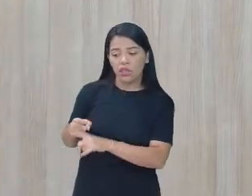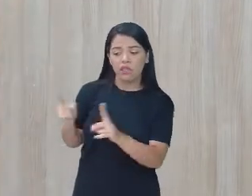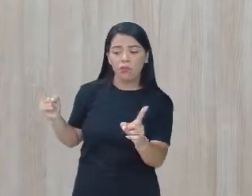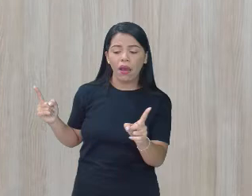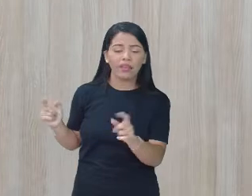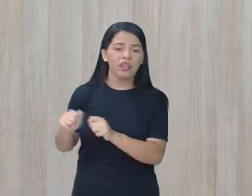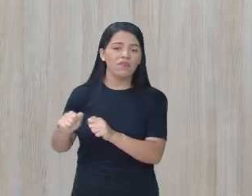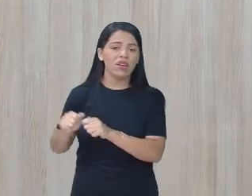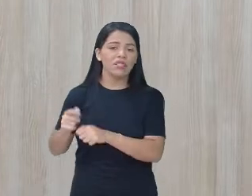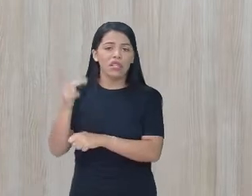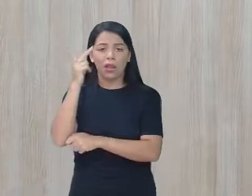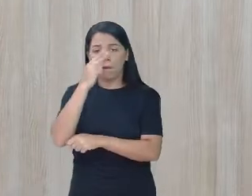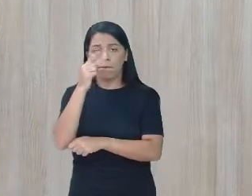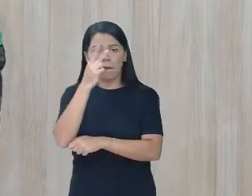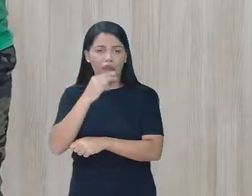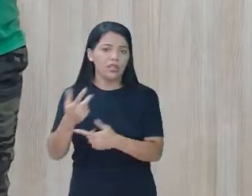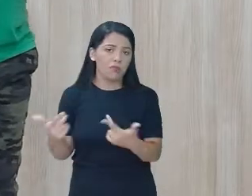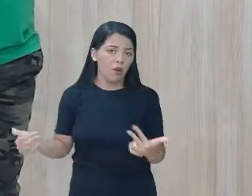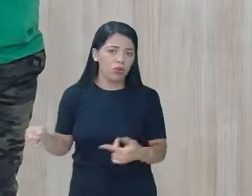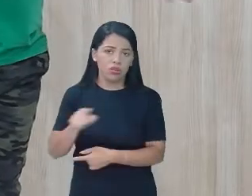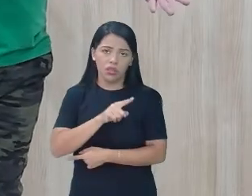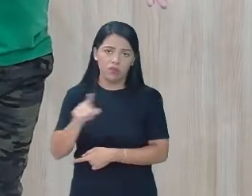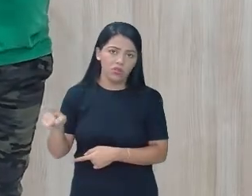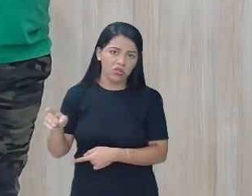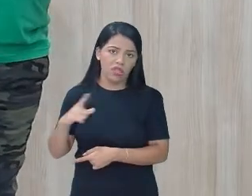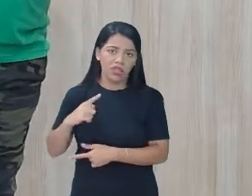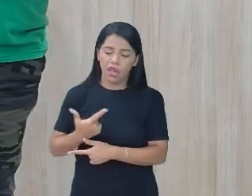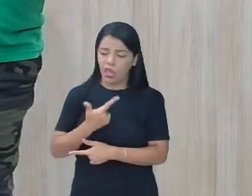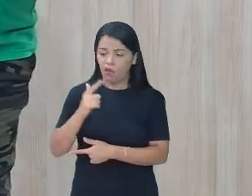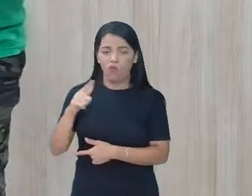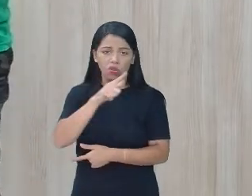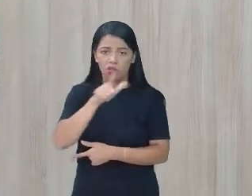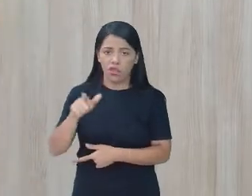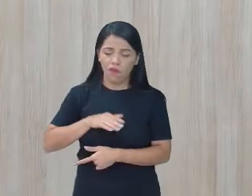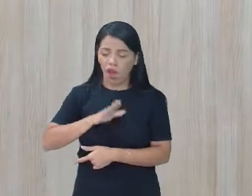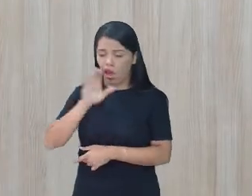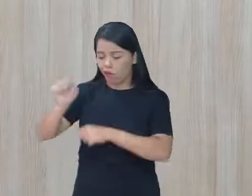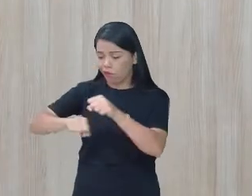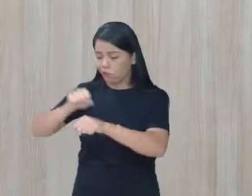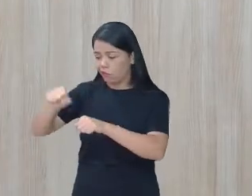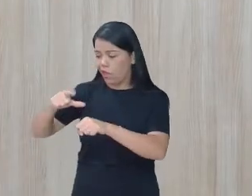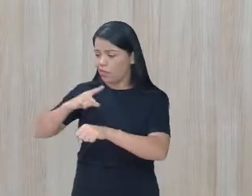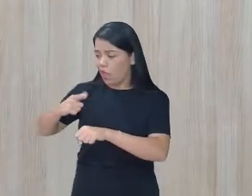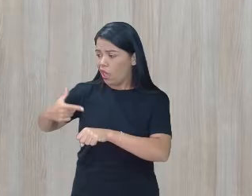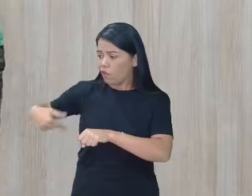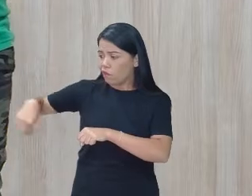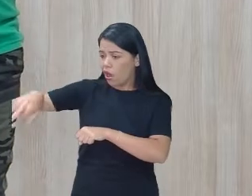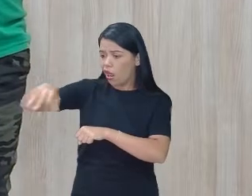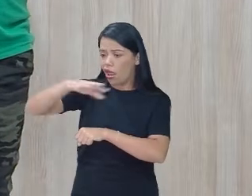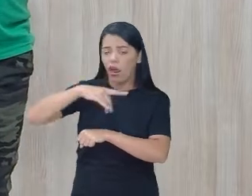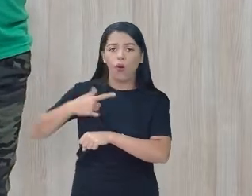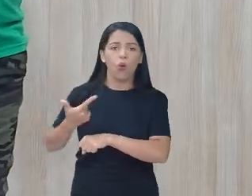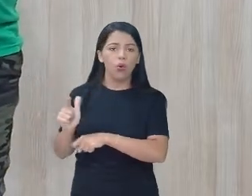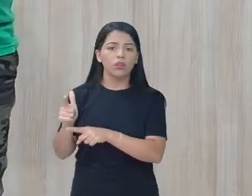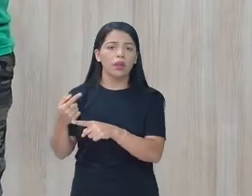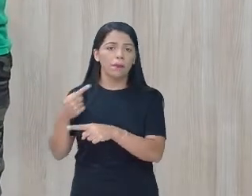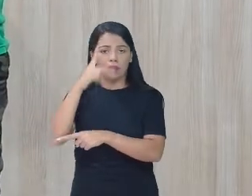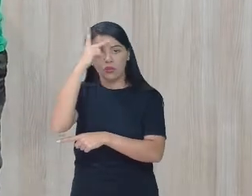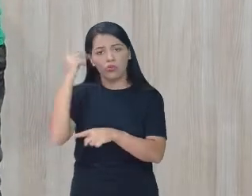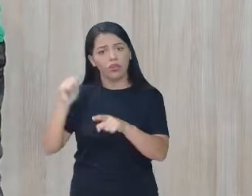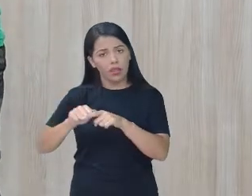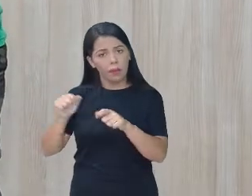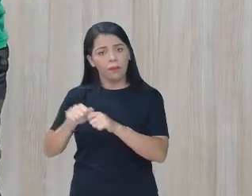mesma coisa que você vai andar de bicicleta, tem outras pessoas andando de bicicleta e você termina ali fazendo amizade, você termina